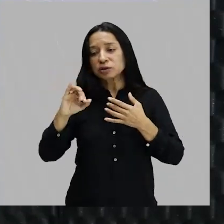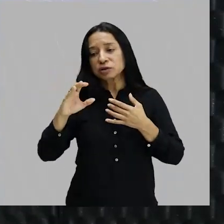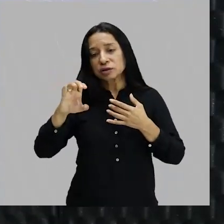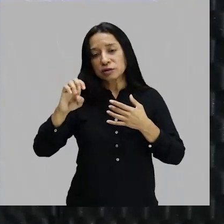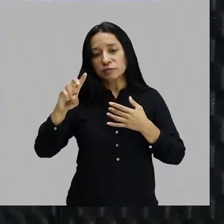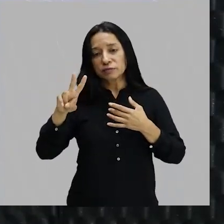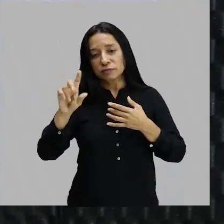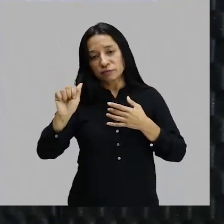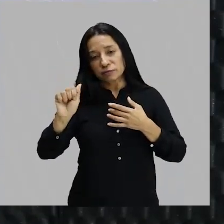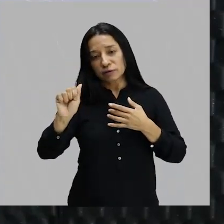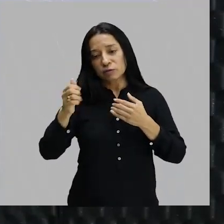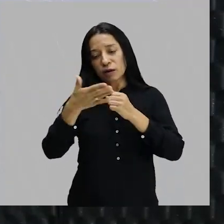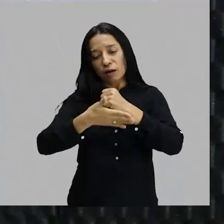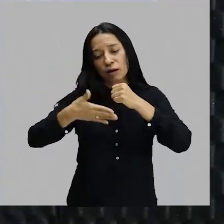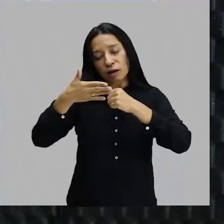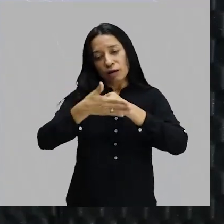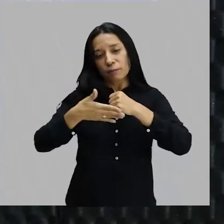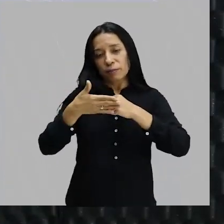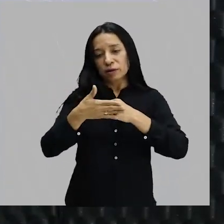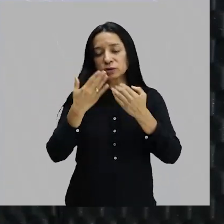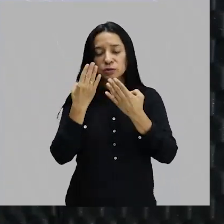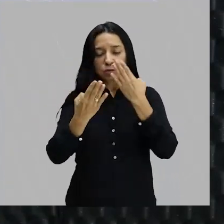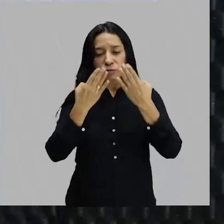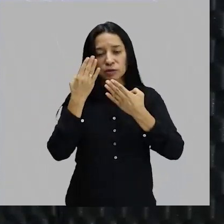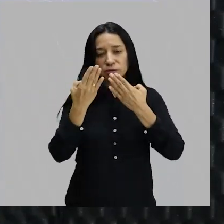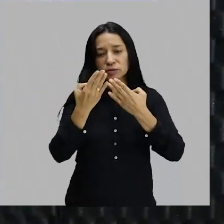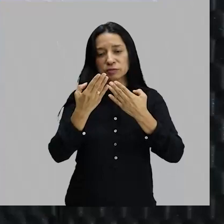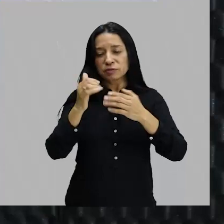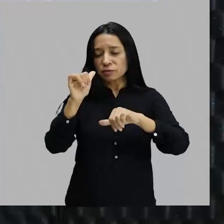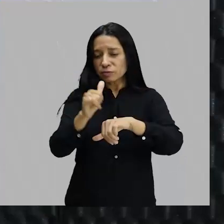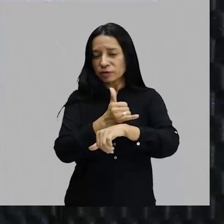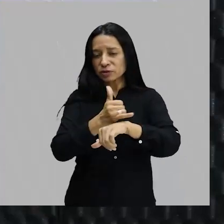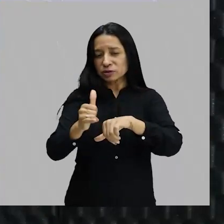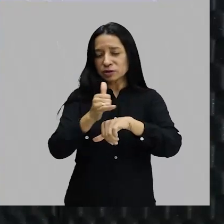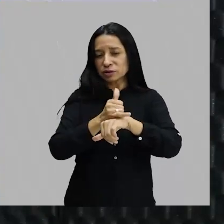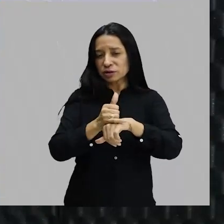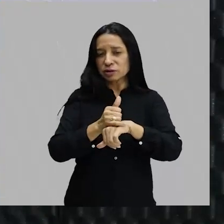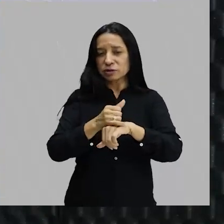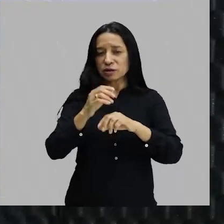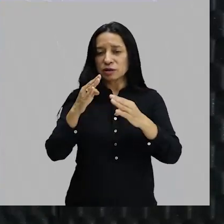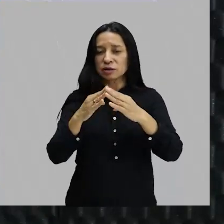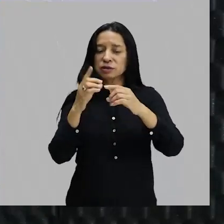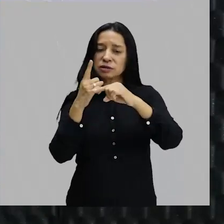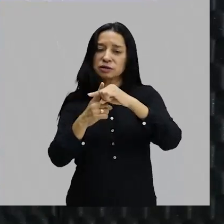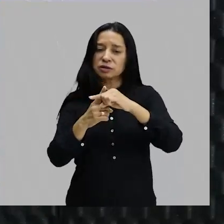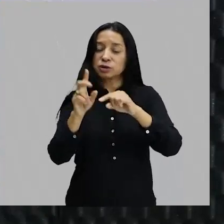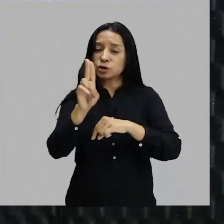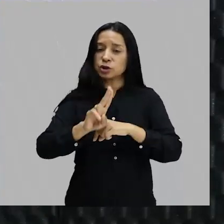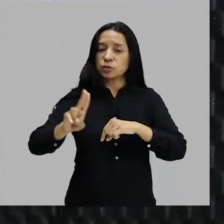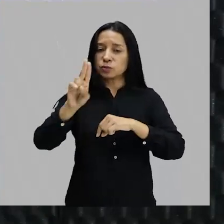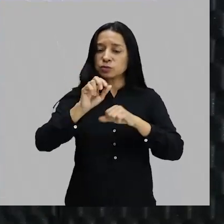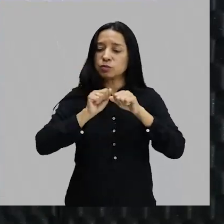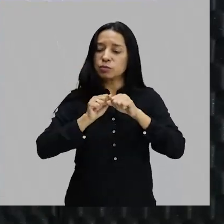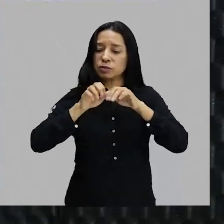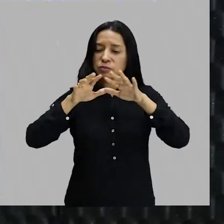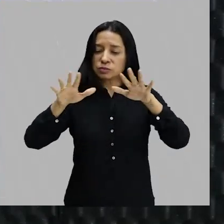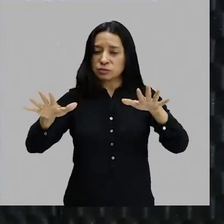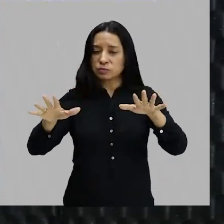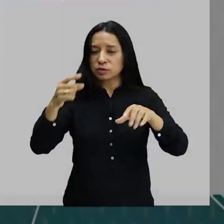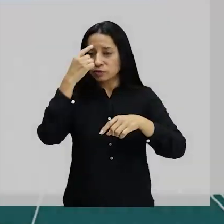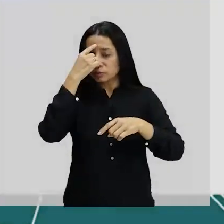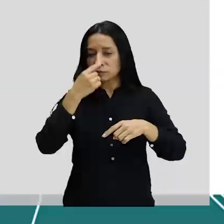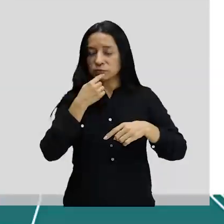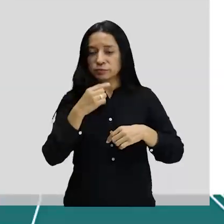digamos, comparativamente, é uma estratégia de marketing gigantesca que a Igreja Cristã utilizou para poder promover e promulgar suas imagens.